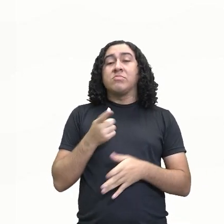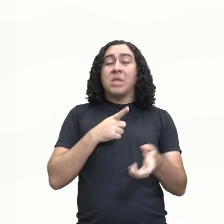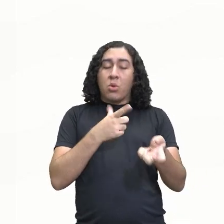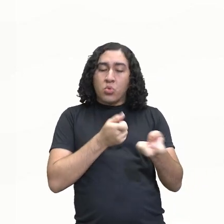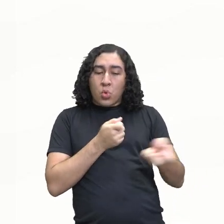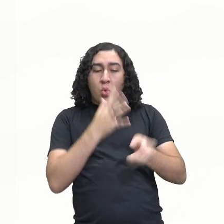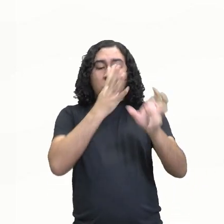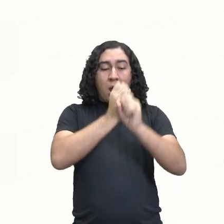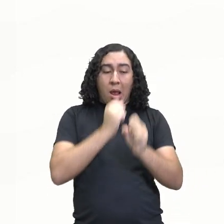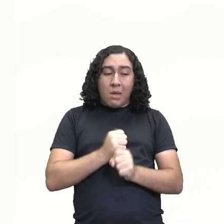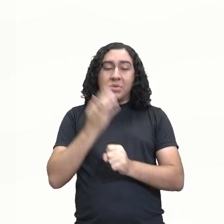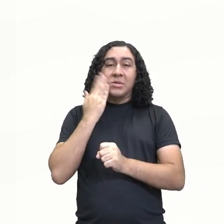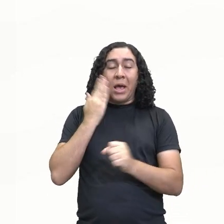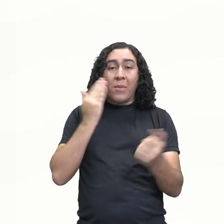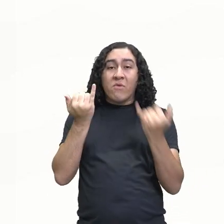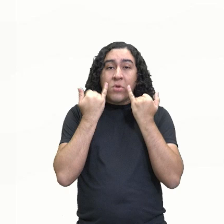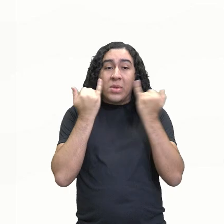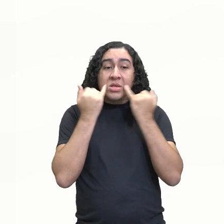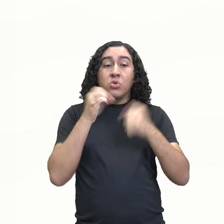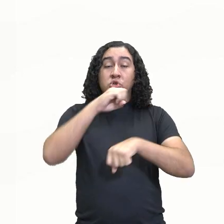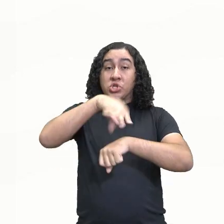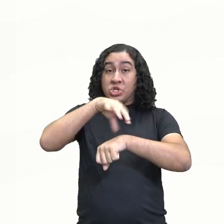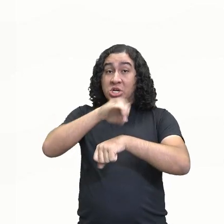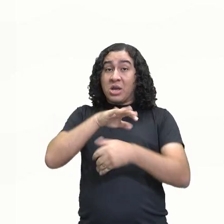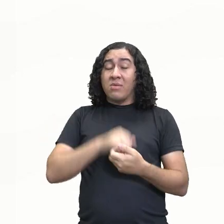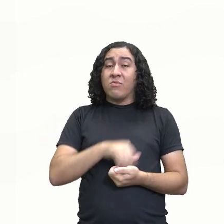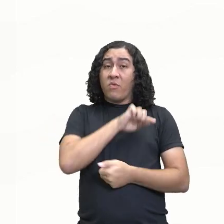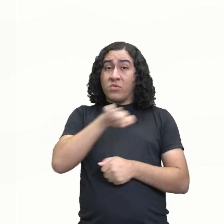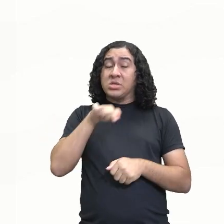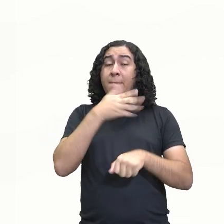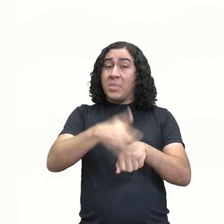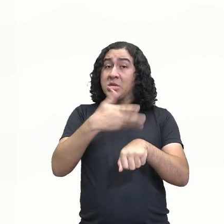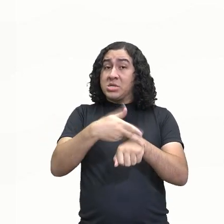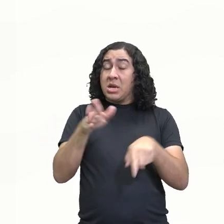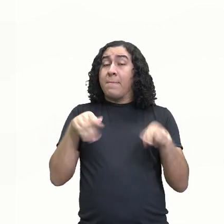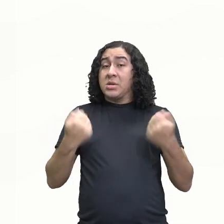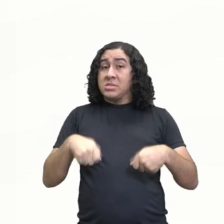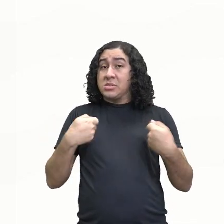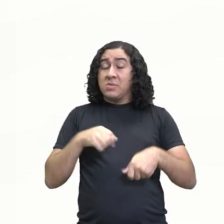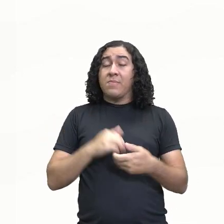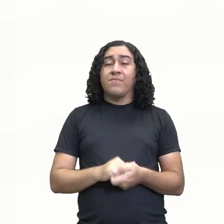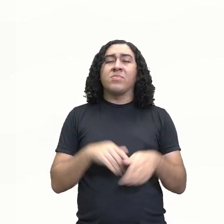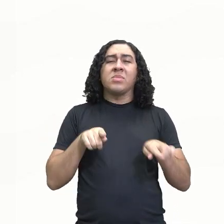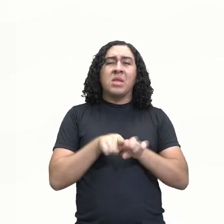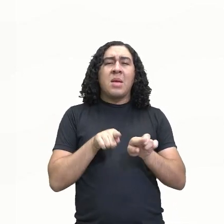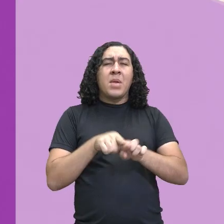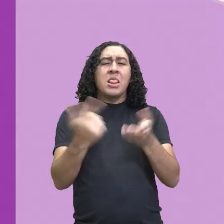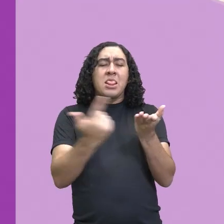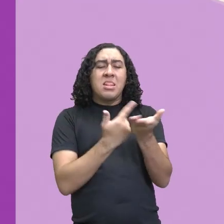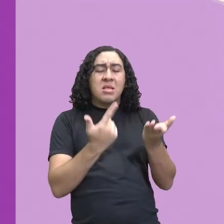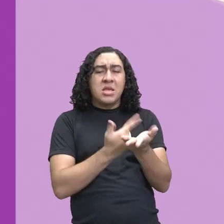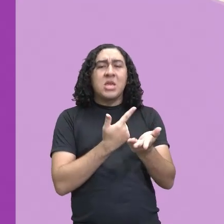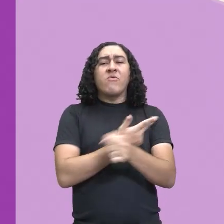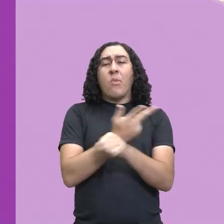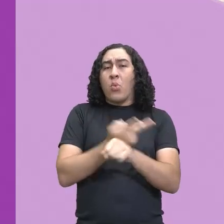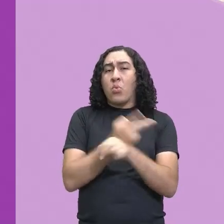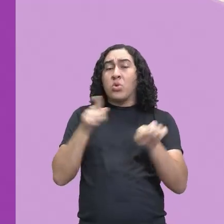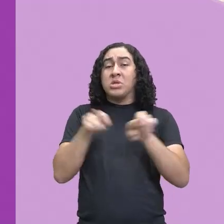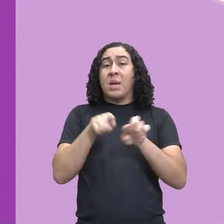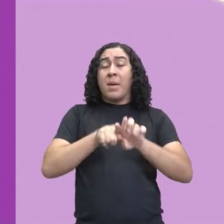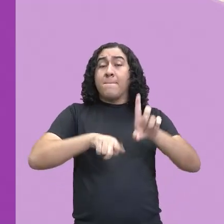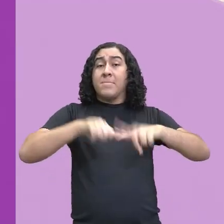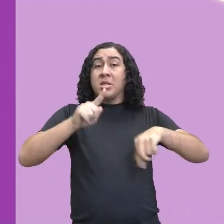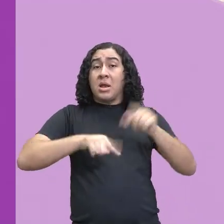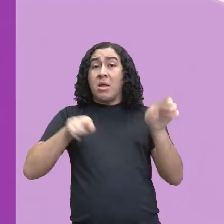as particularidades, qual é o conselho que eu lhe dou? Que você exercite, que você procure aí livros, que você corra atrás de material,